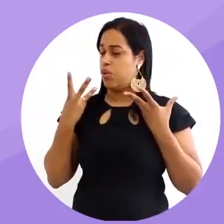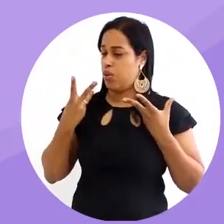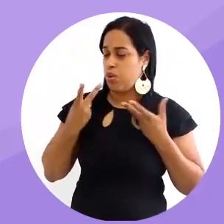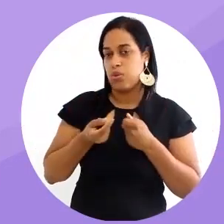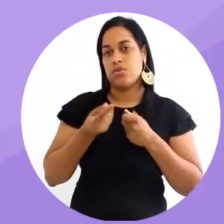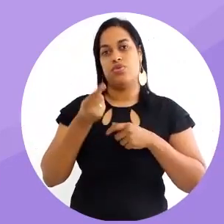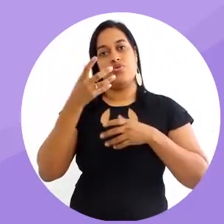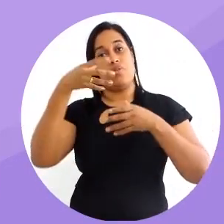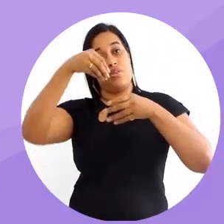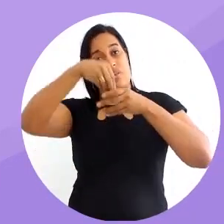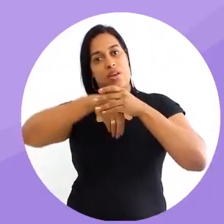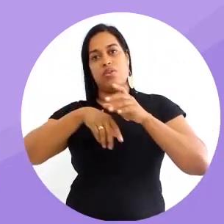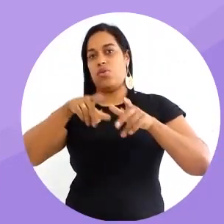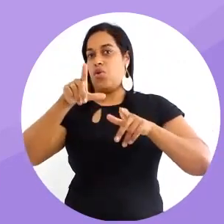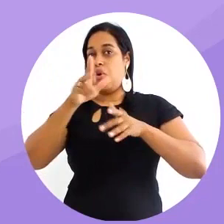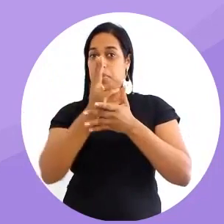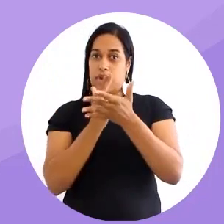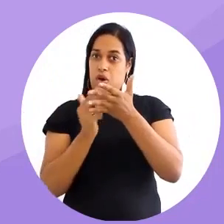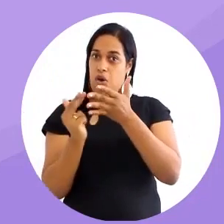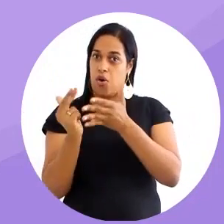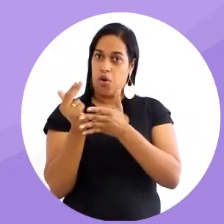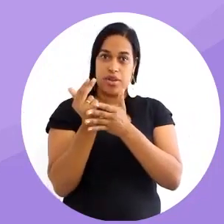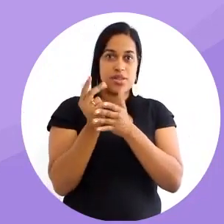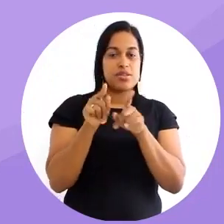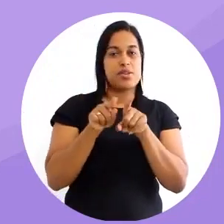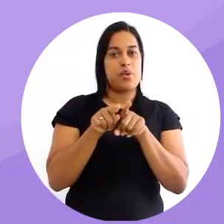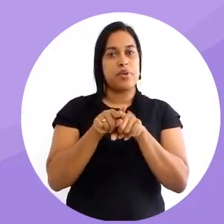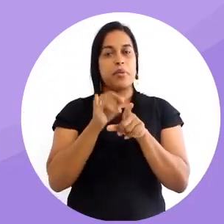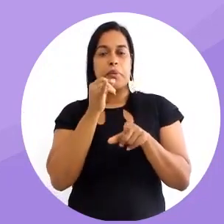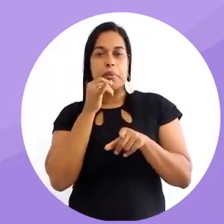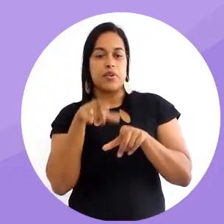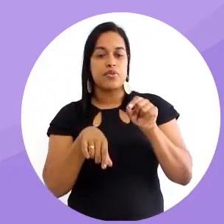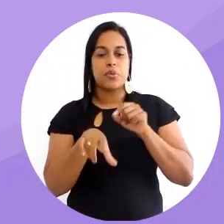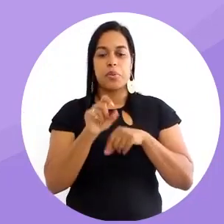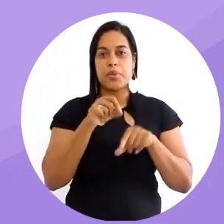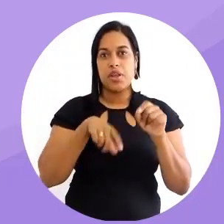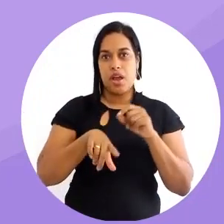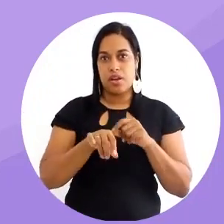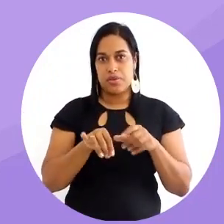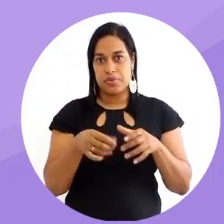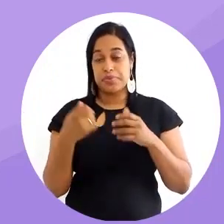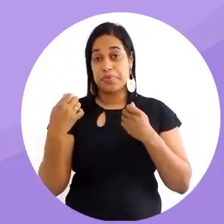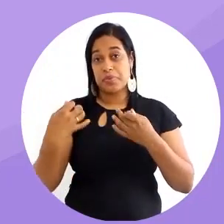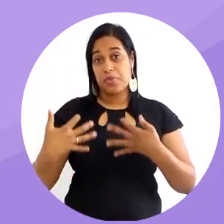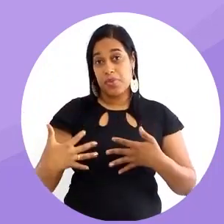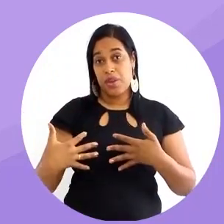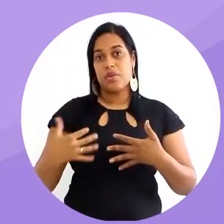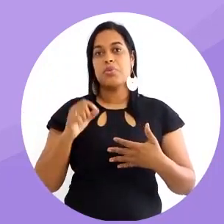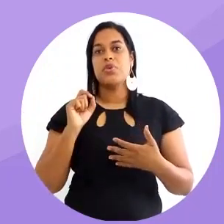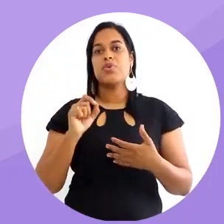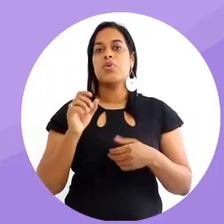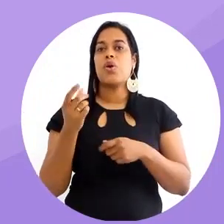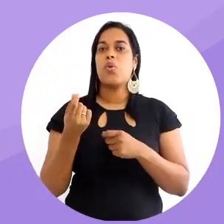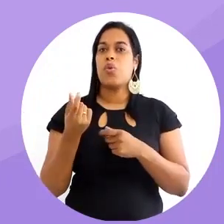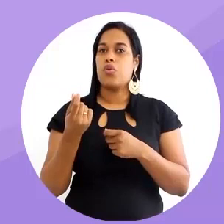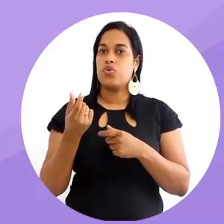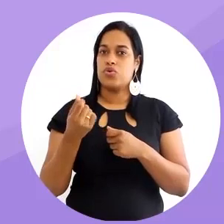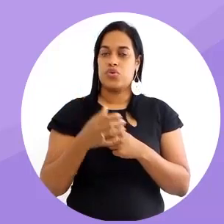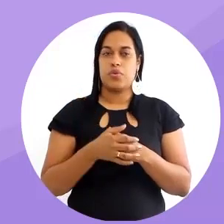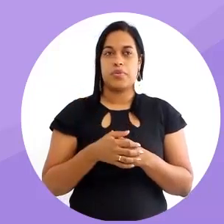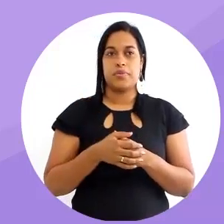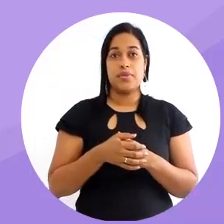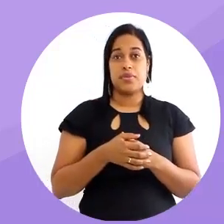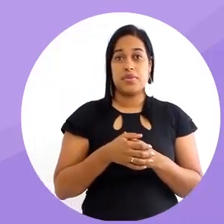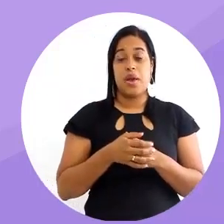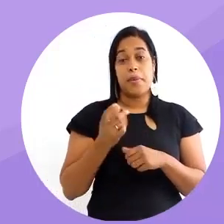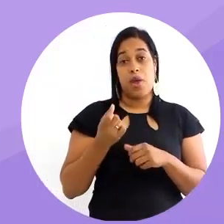outros elementos que vão compor o ambiente, como objetos de decoração e mobiliários, por exemplo. Falando um pouco mais da questão do custo.